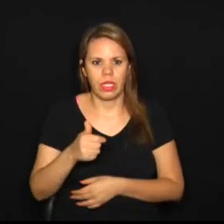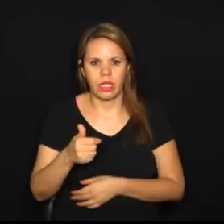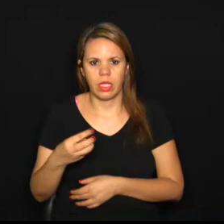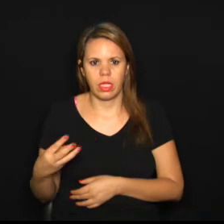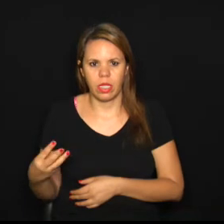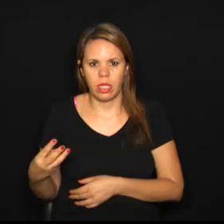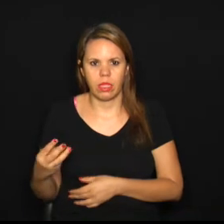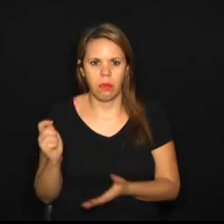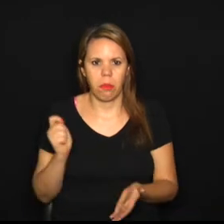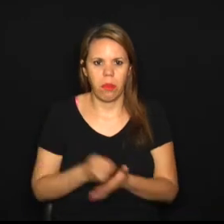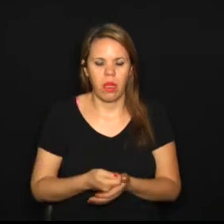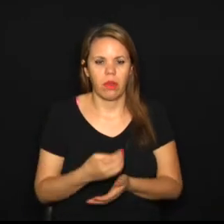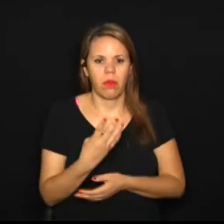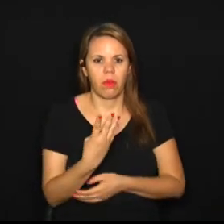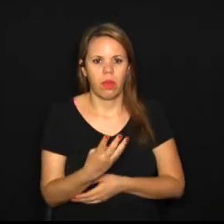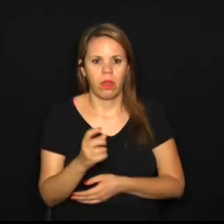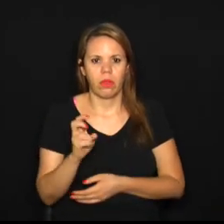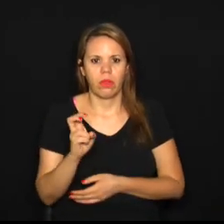4.973,5 e pago